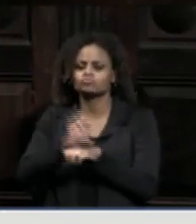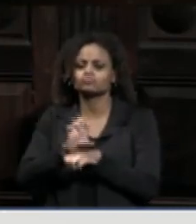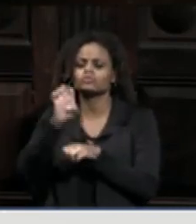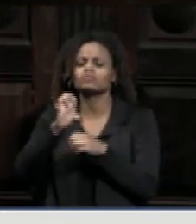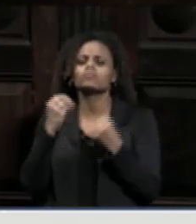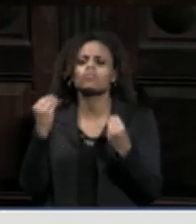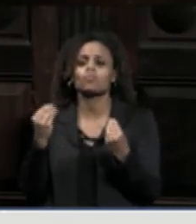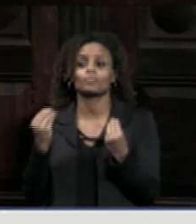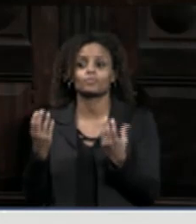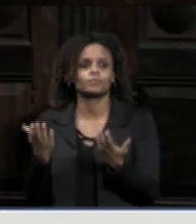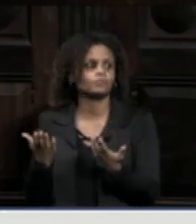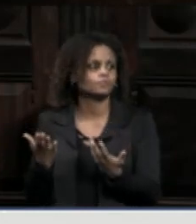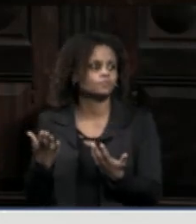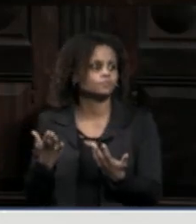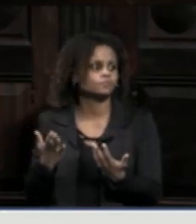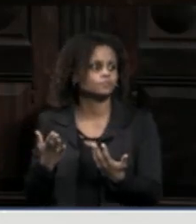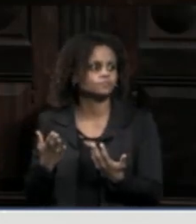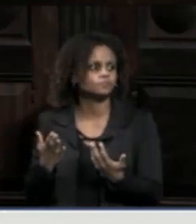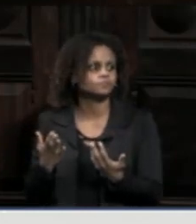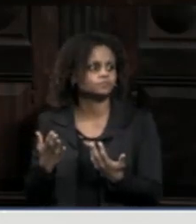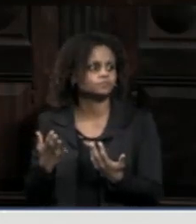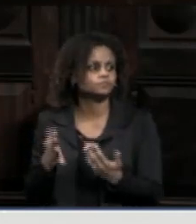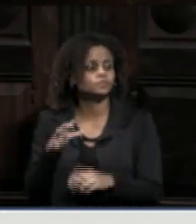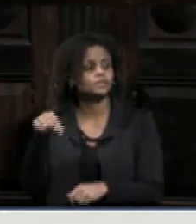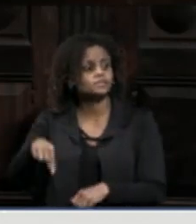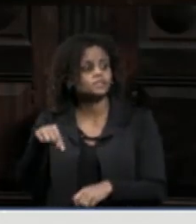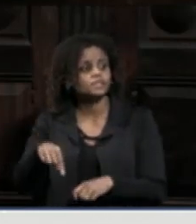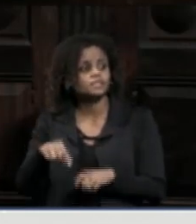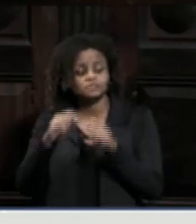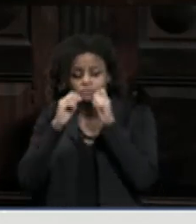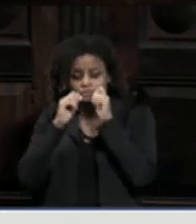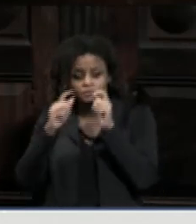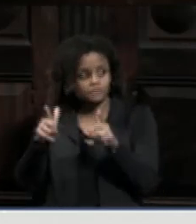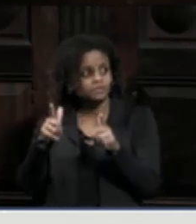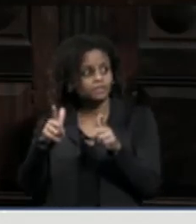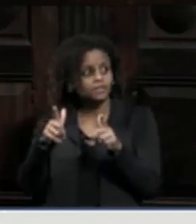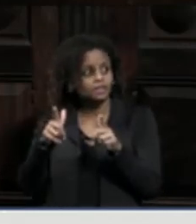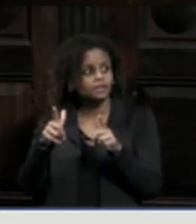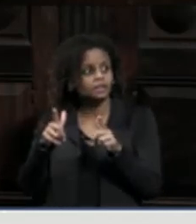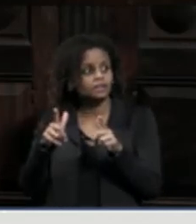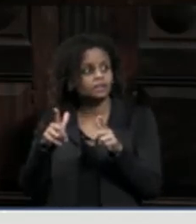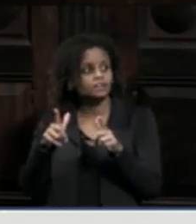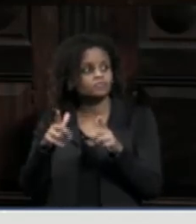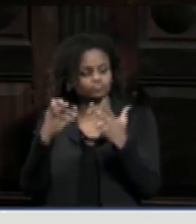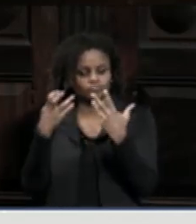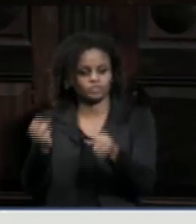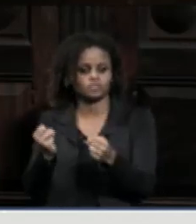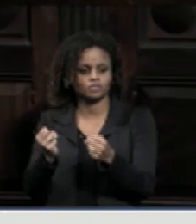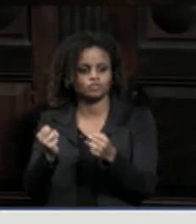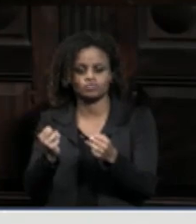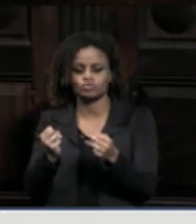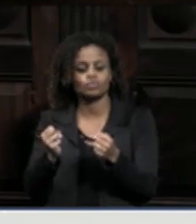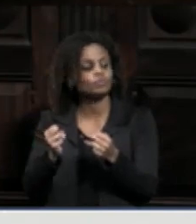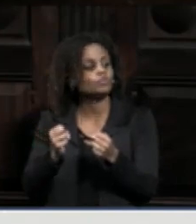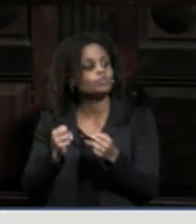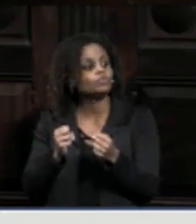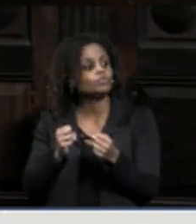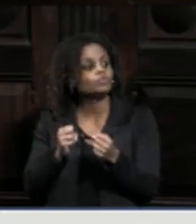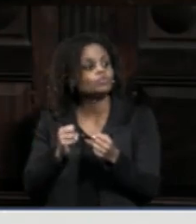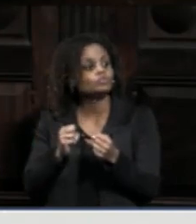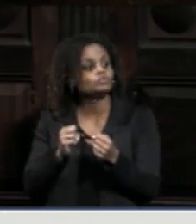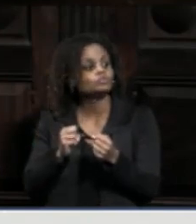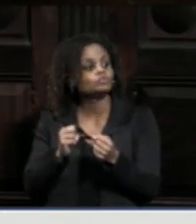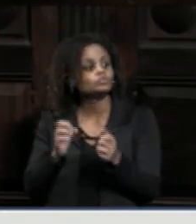Mas aqui mesmo, esta casa votou incentivos fiscais. Há pouco tempo, a redução